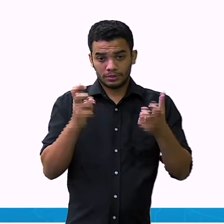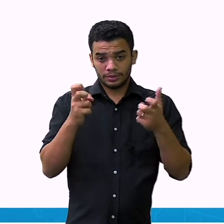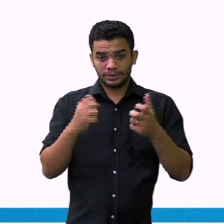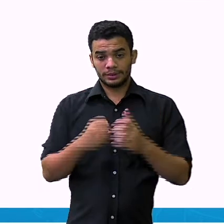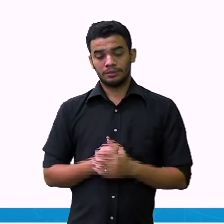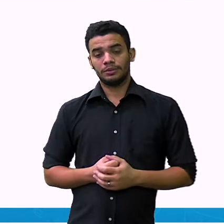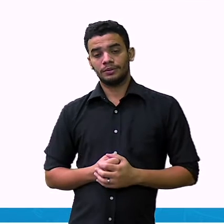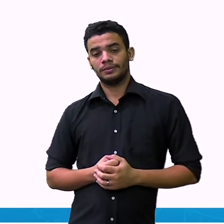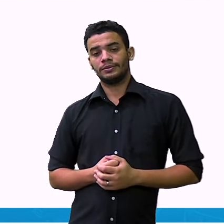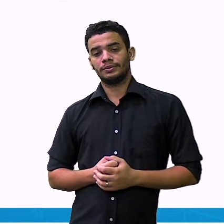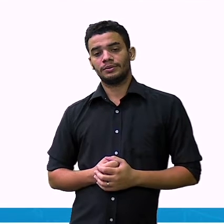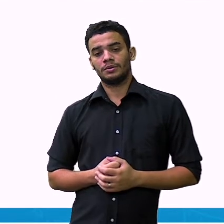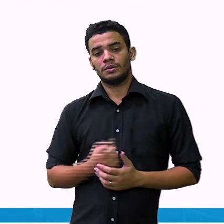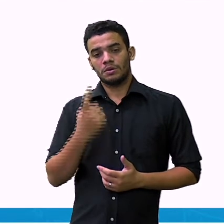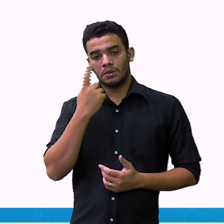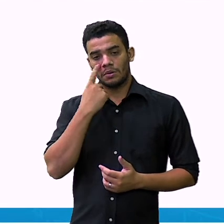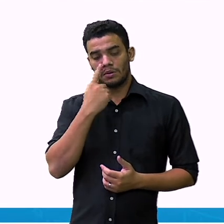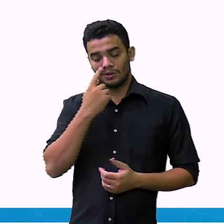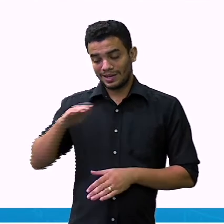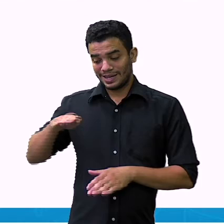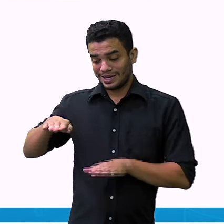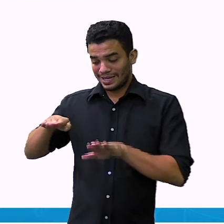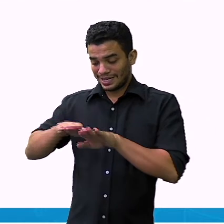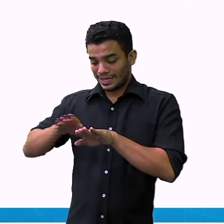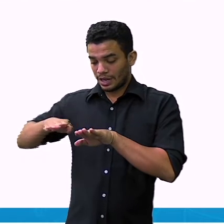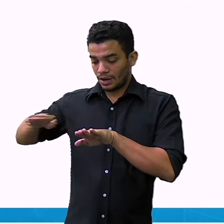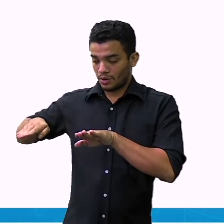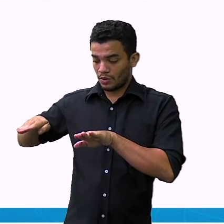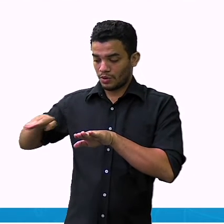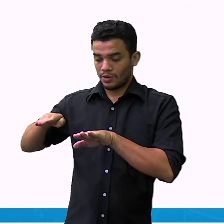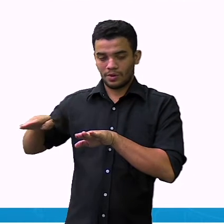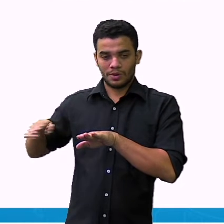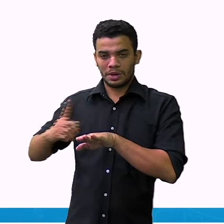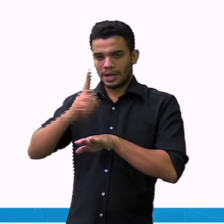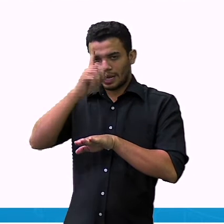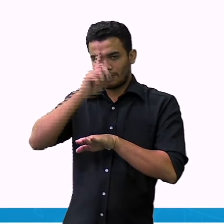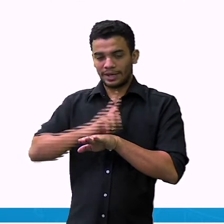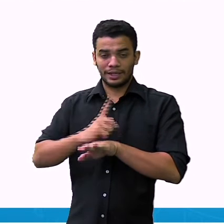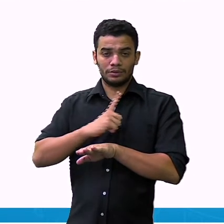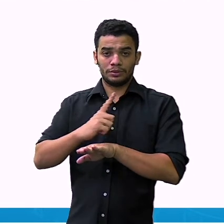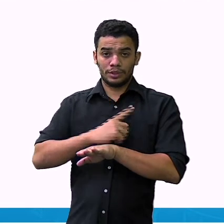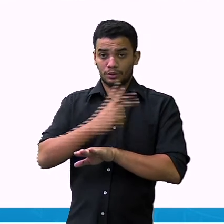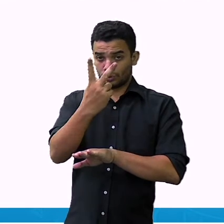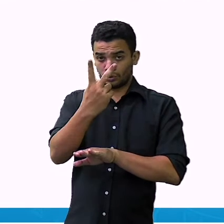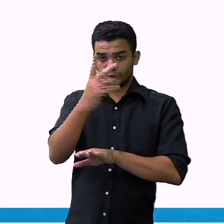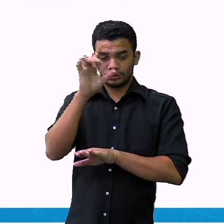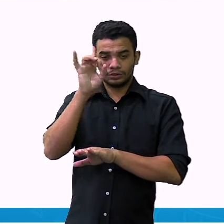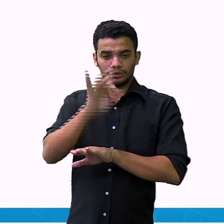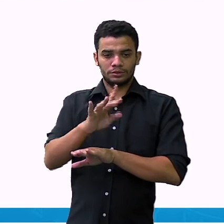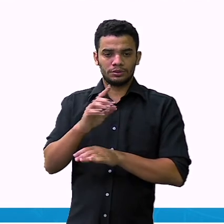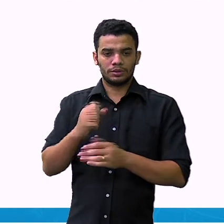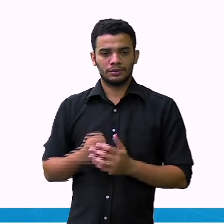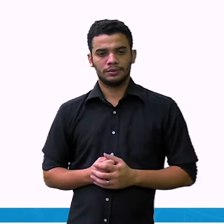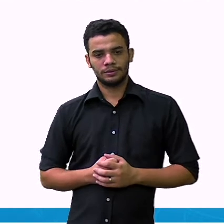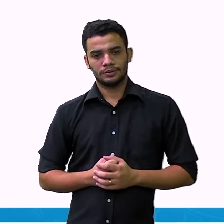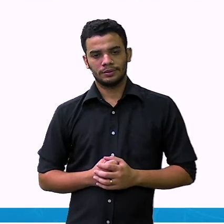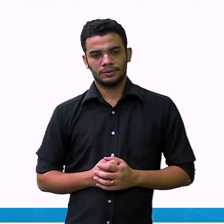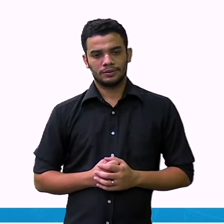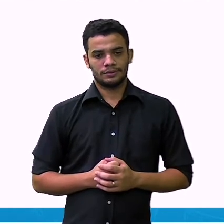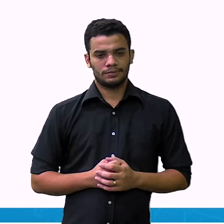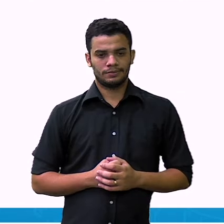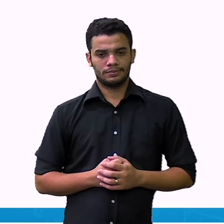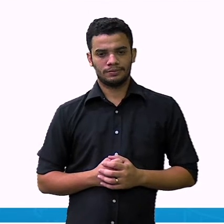quantos carros amarelos nós temos nesse estacionamento? Nós temos 2. E a última coluna pede